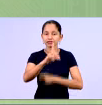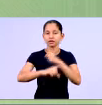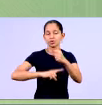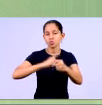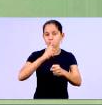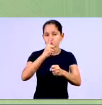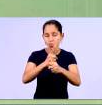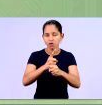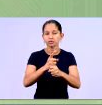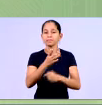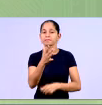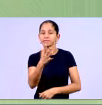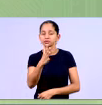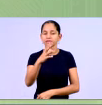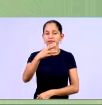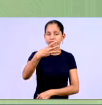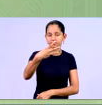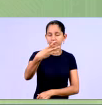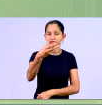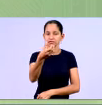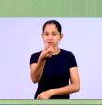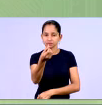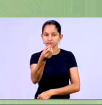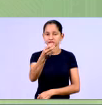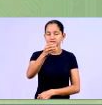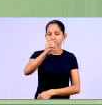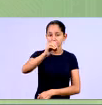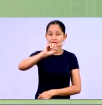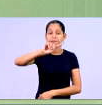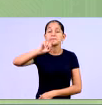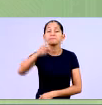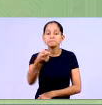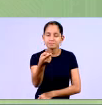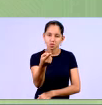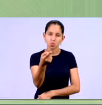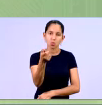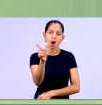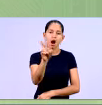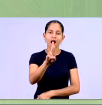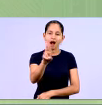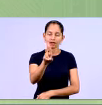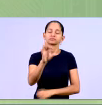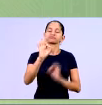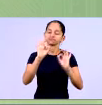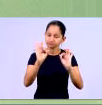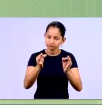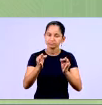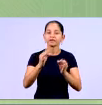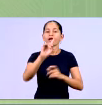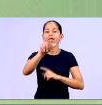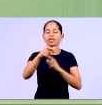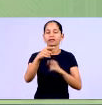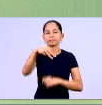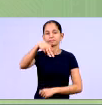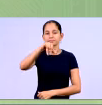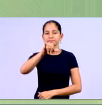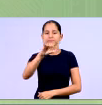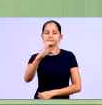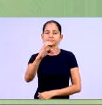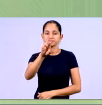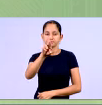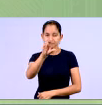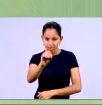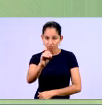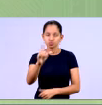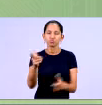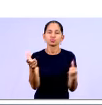até 360 mil. Tá ok? Então, até 360 mil é microempresa. Nós